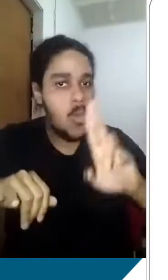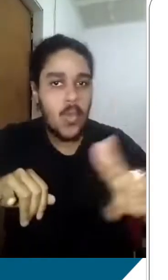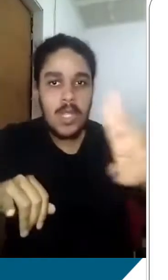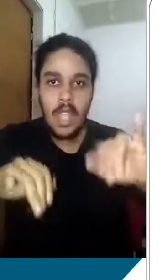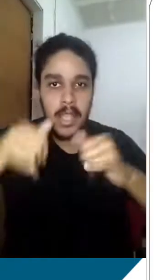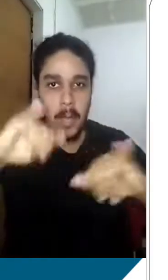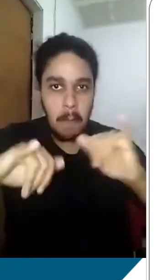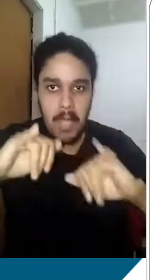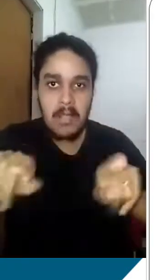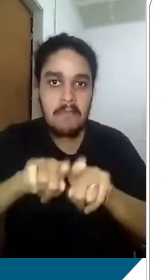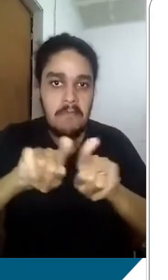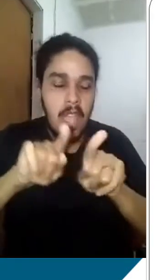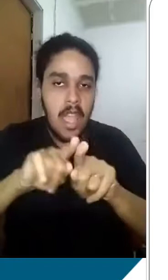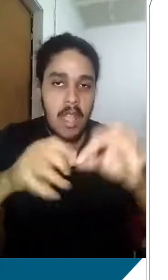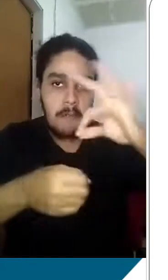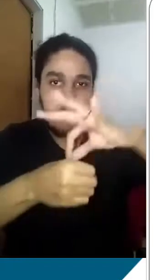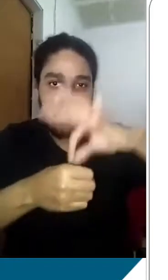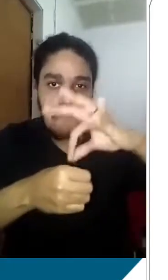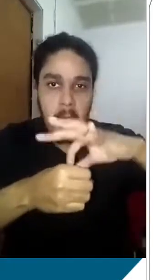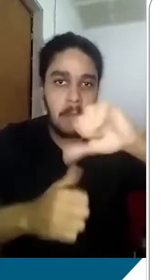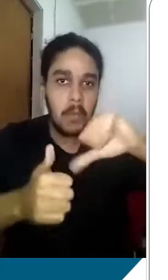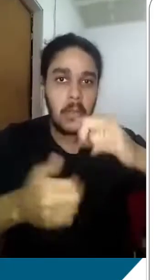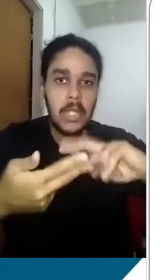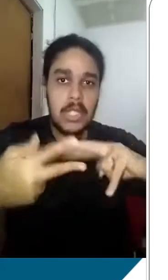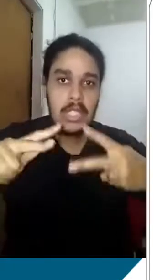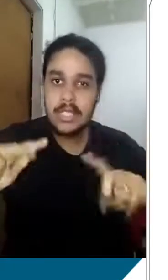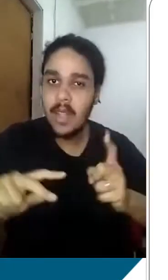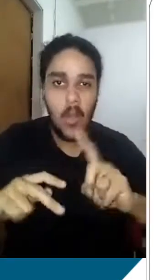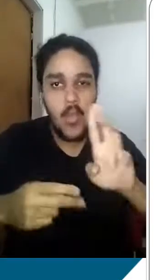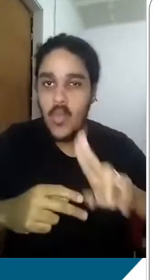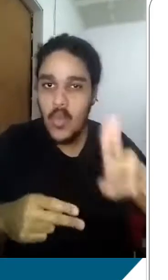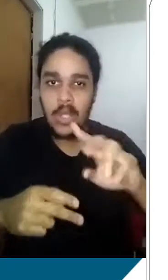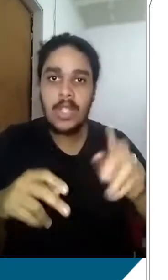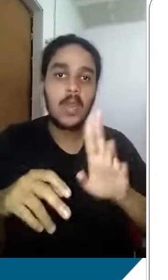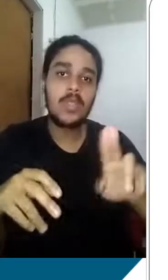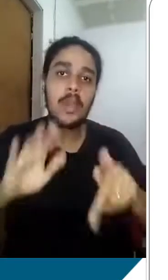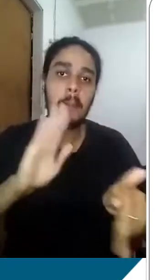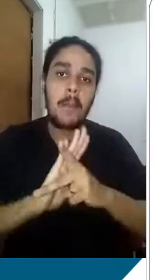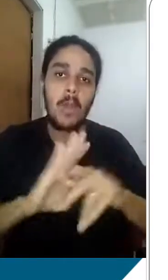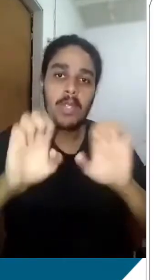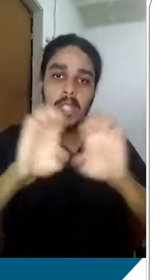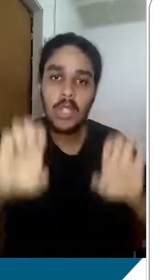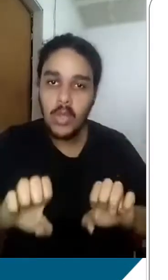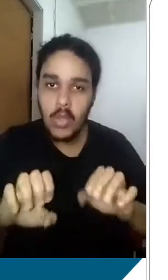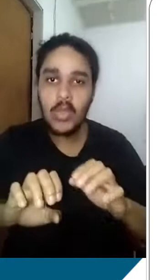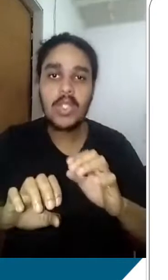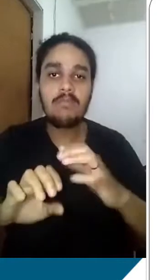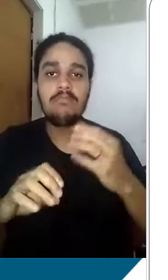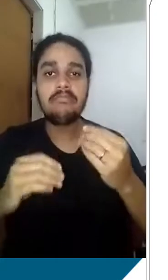de sementes geneticamente modificadas. Ele tenta usar a própria